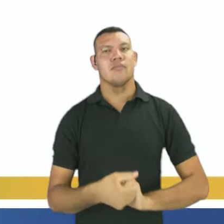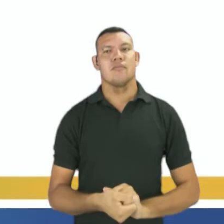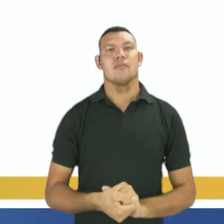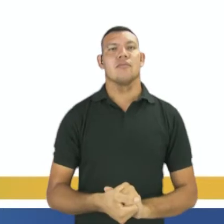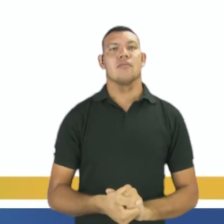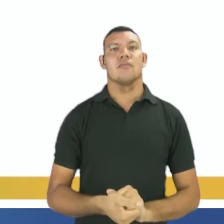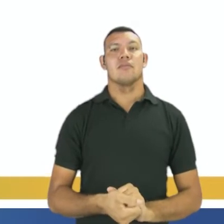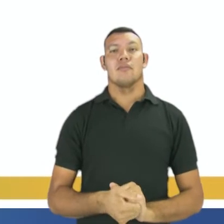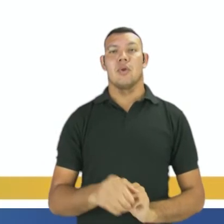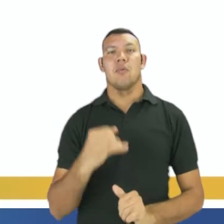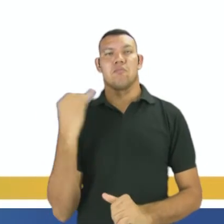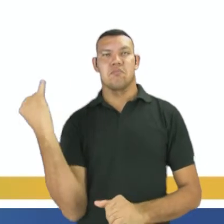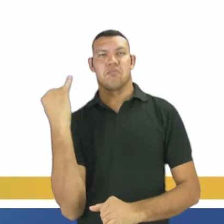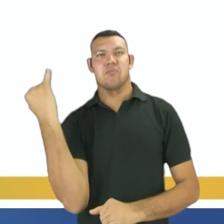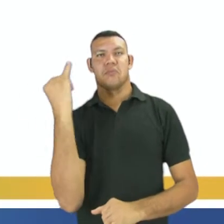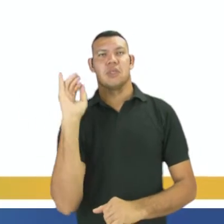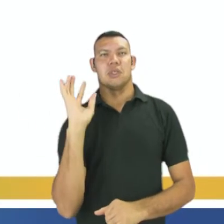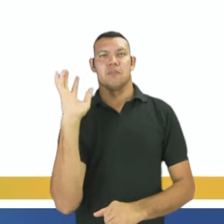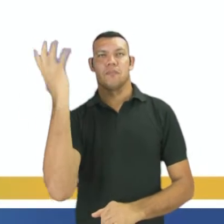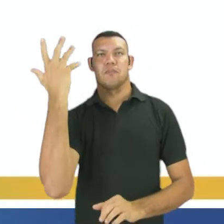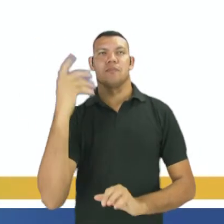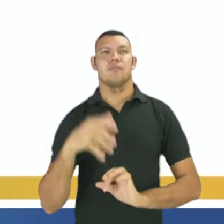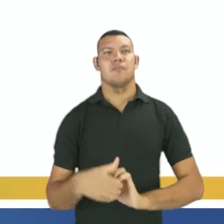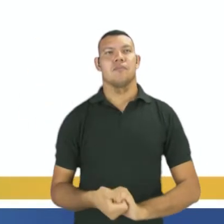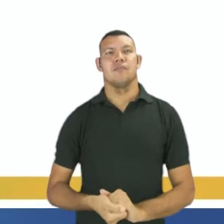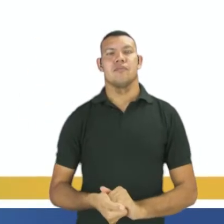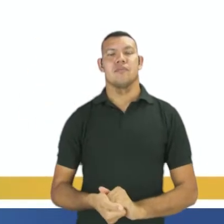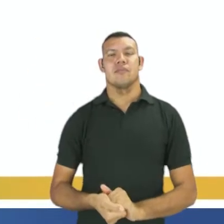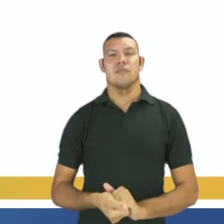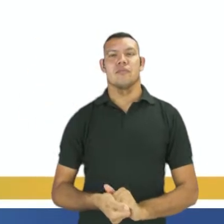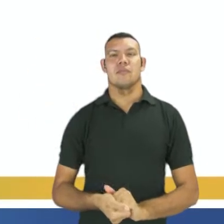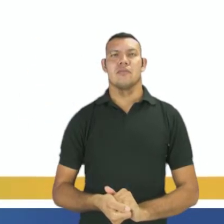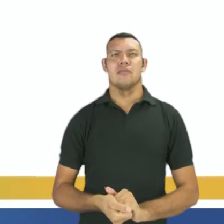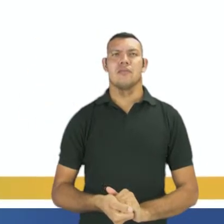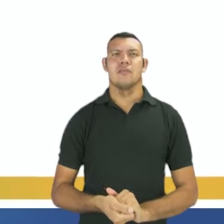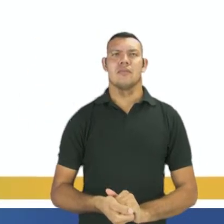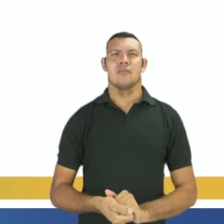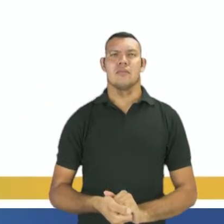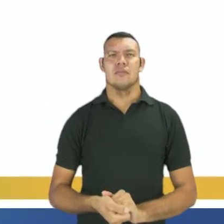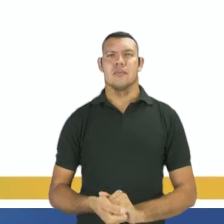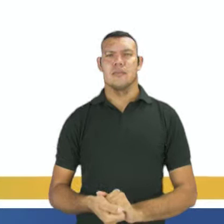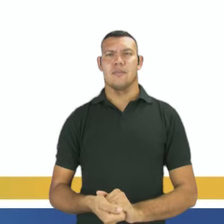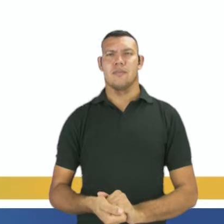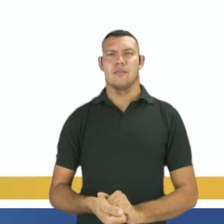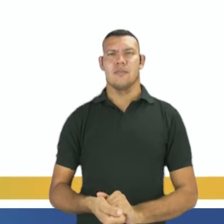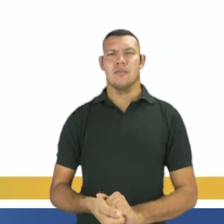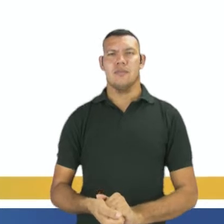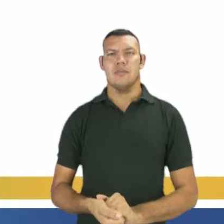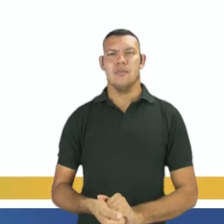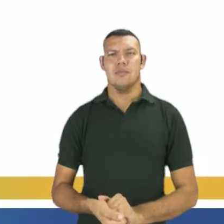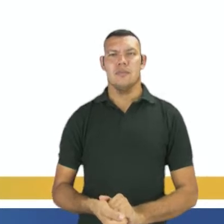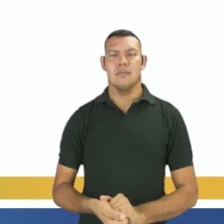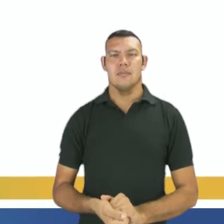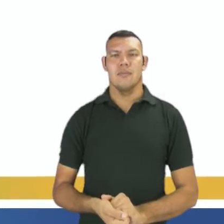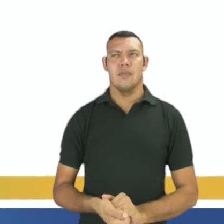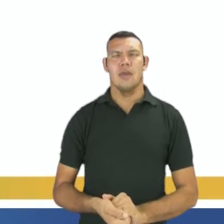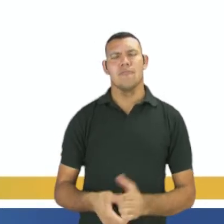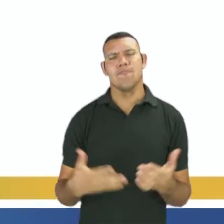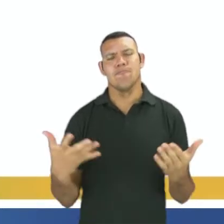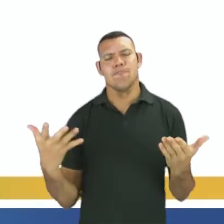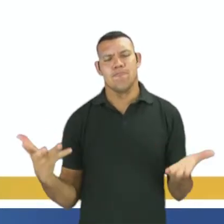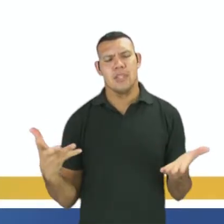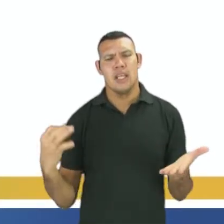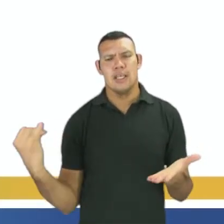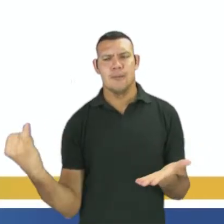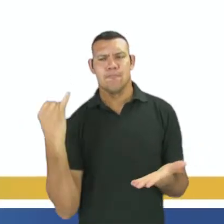para o clima e qual a importância da floresta amazônica em um assim um sentido muito maior